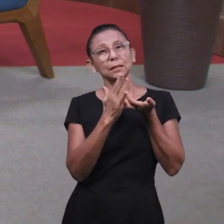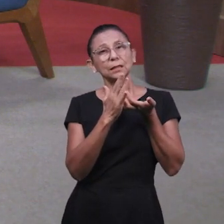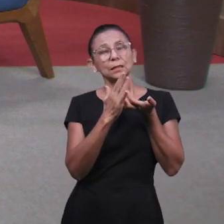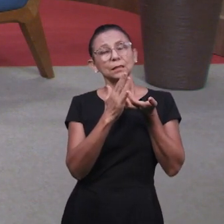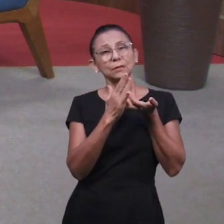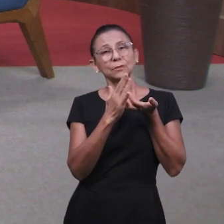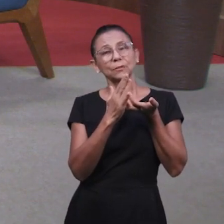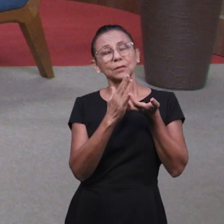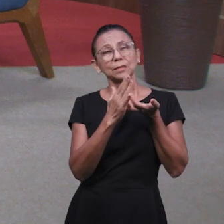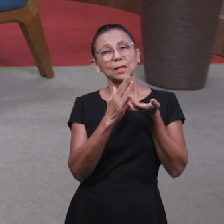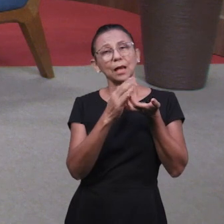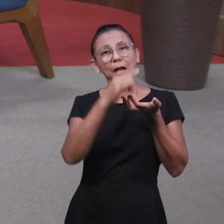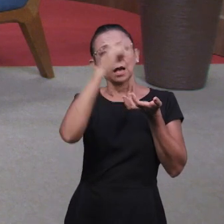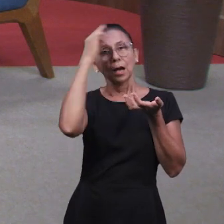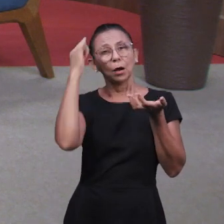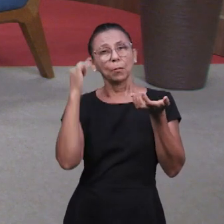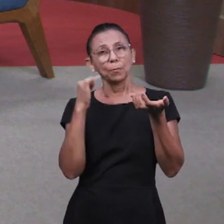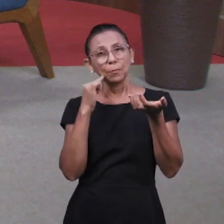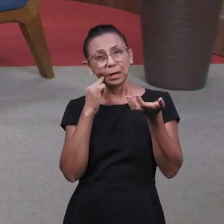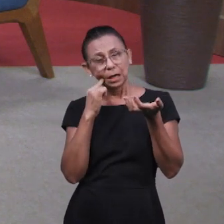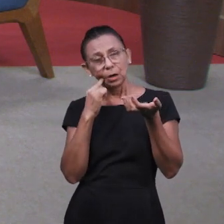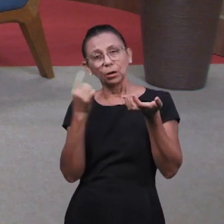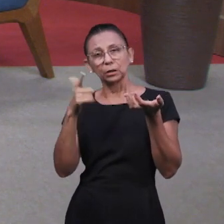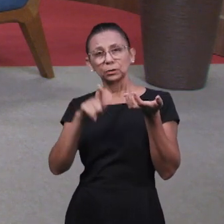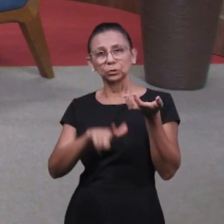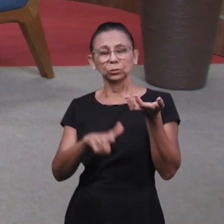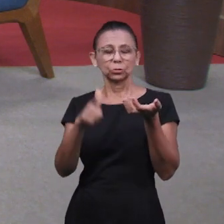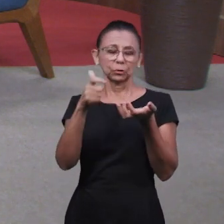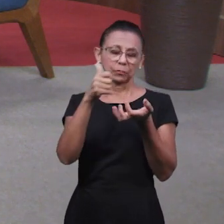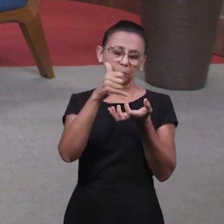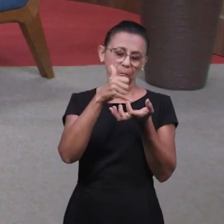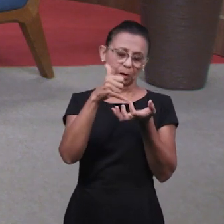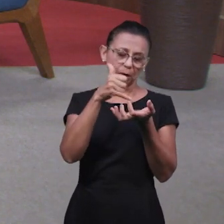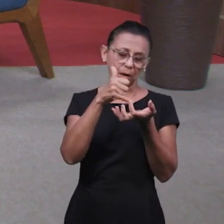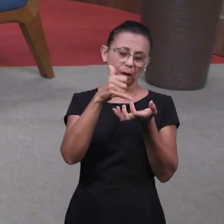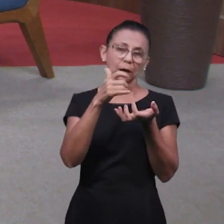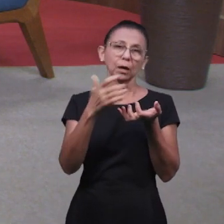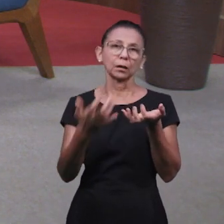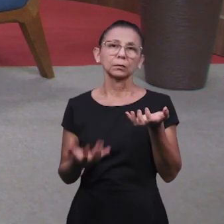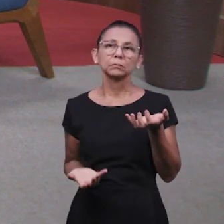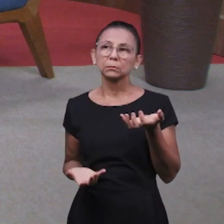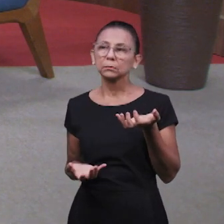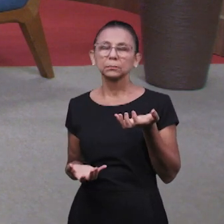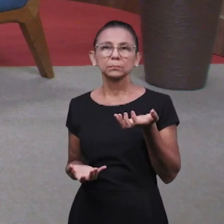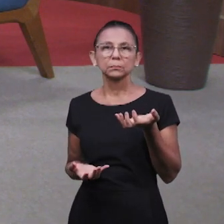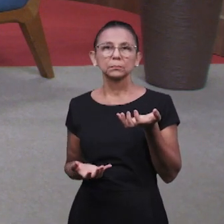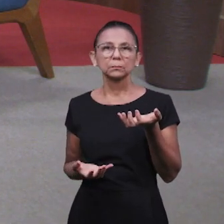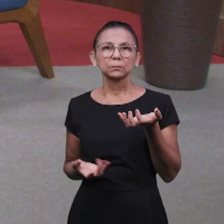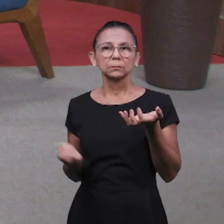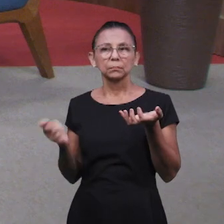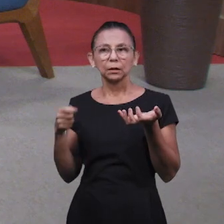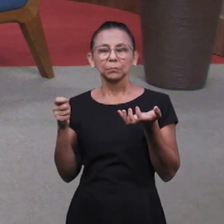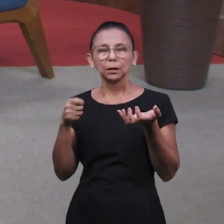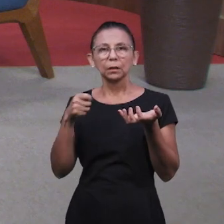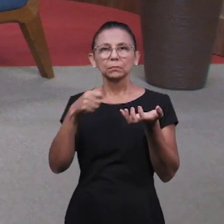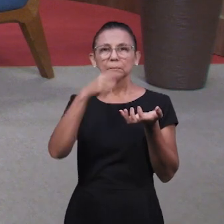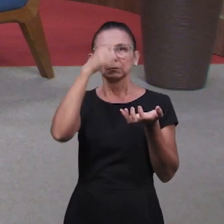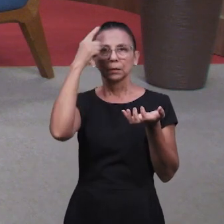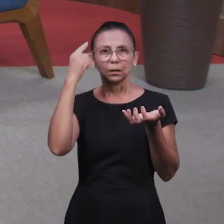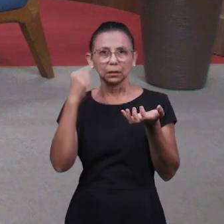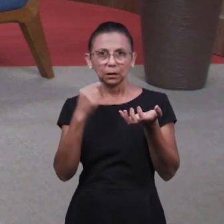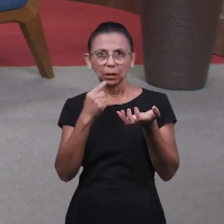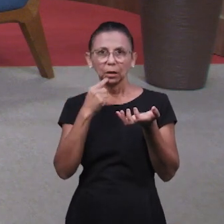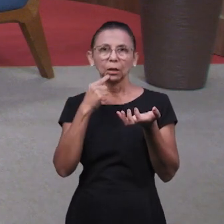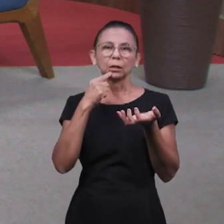tem que abastecer de azeite, a prudência ensina que você tem que ter